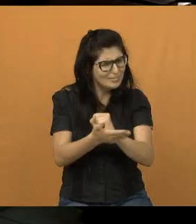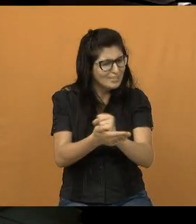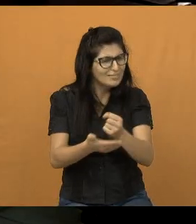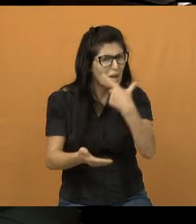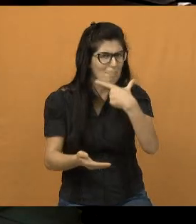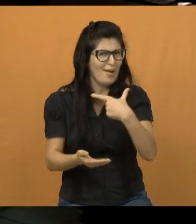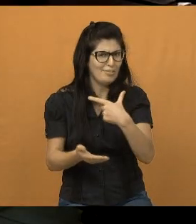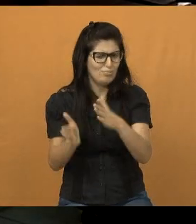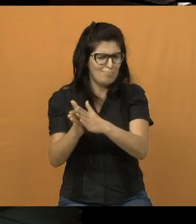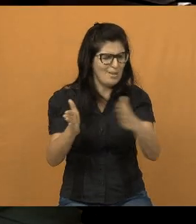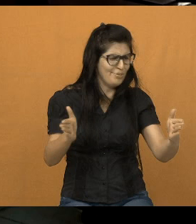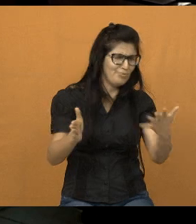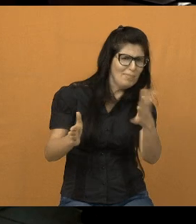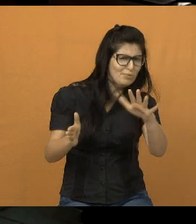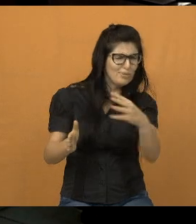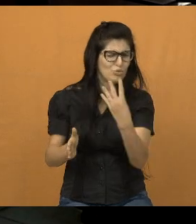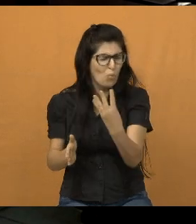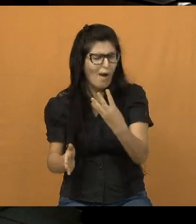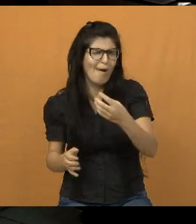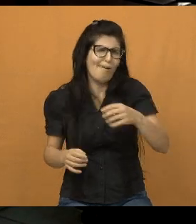Ok.